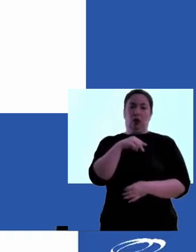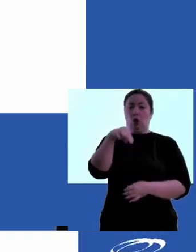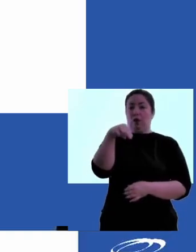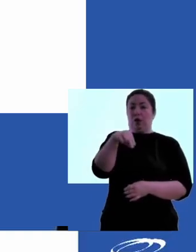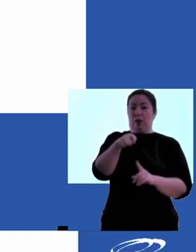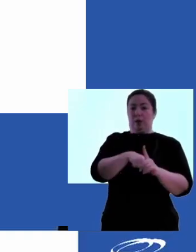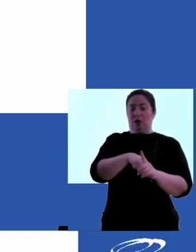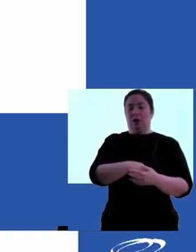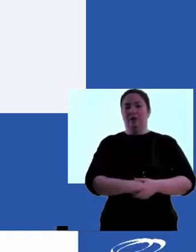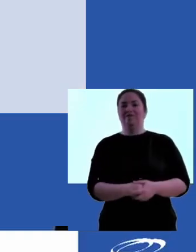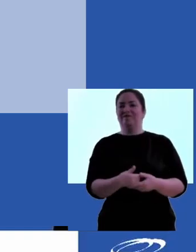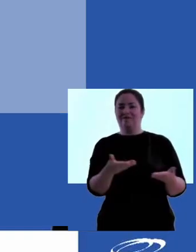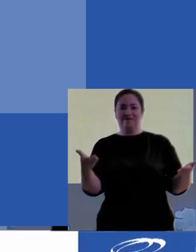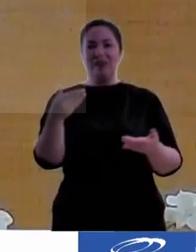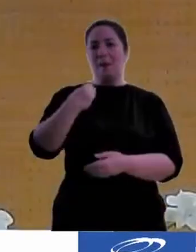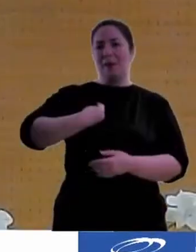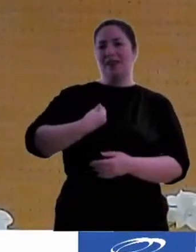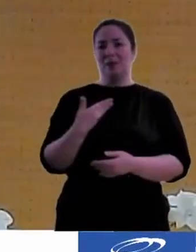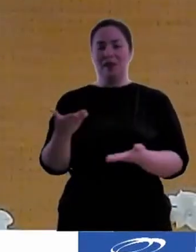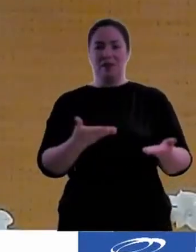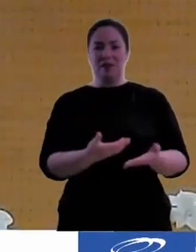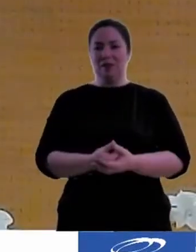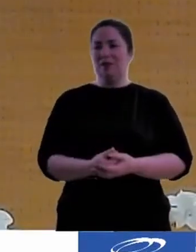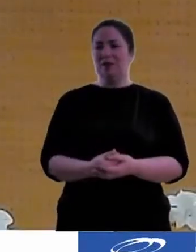presença de todos e todas. Obrigada.